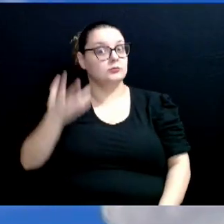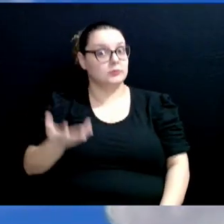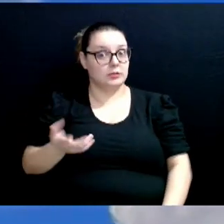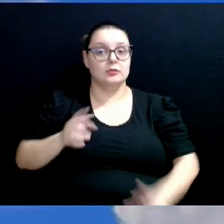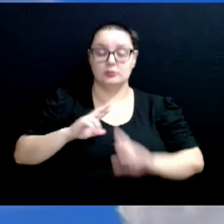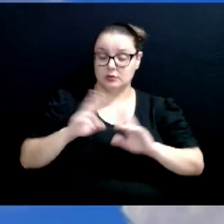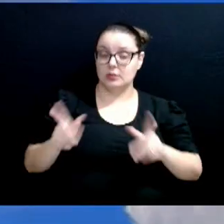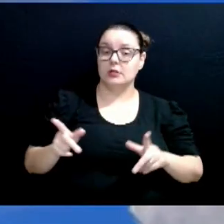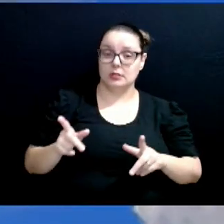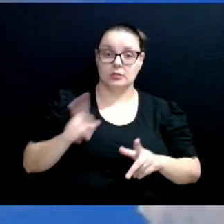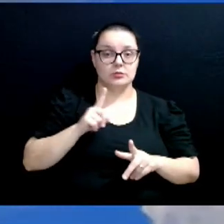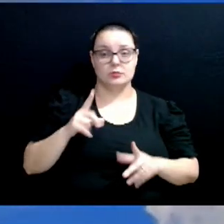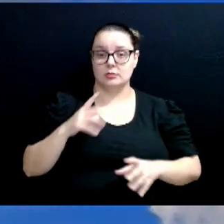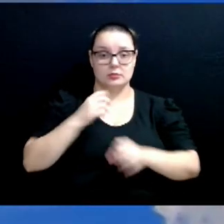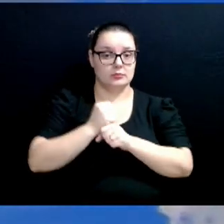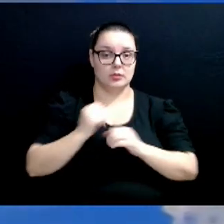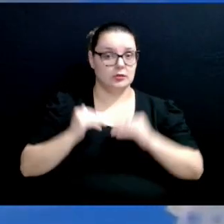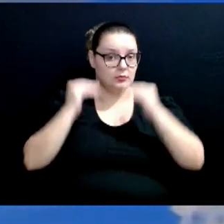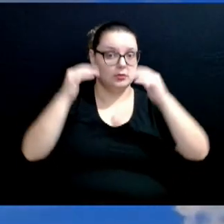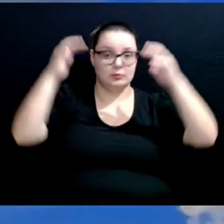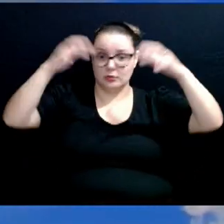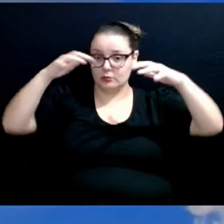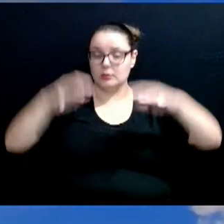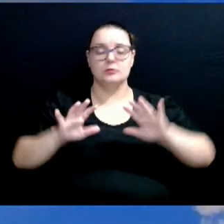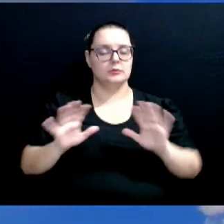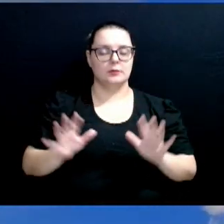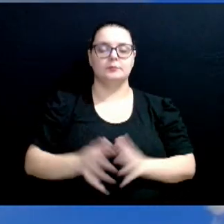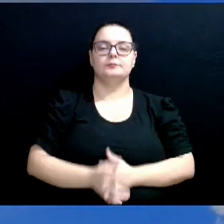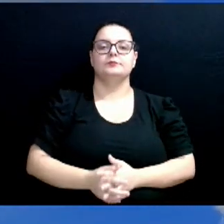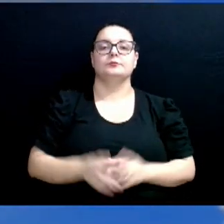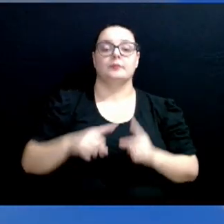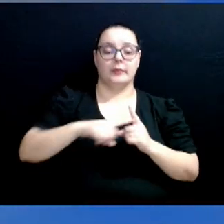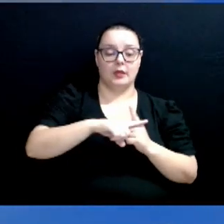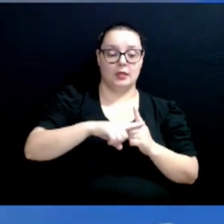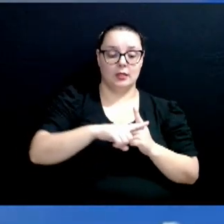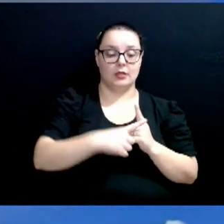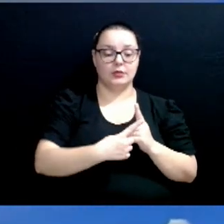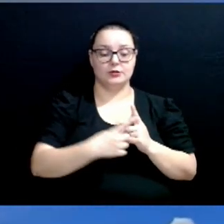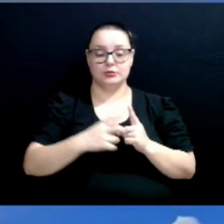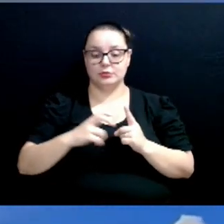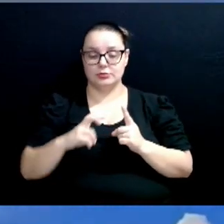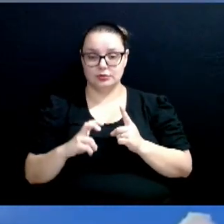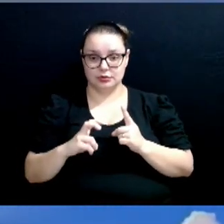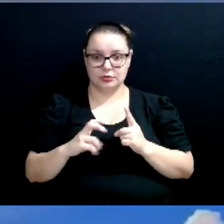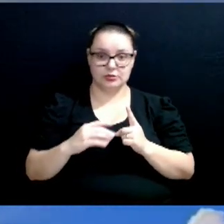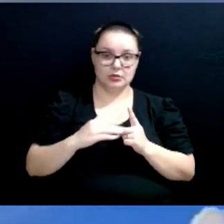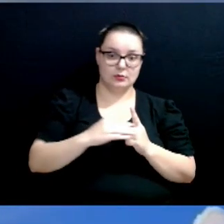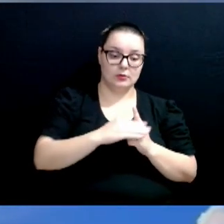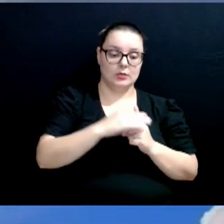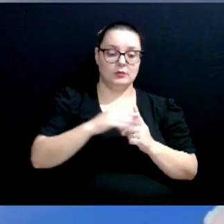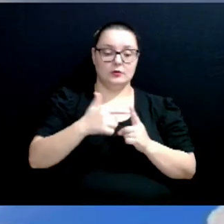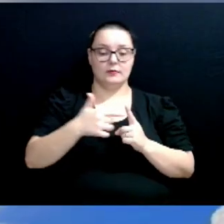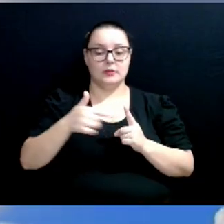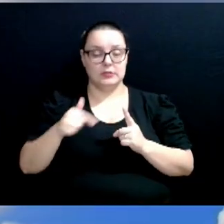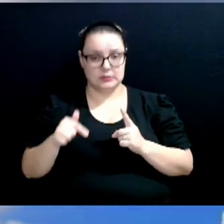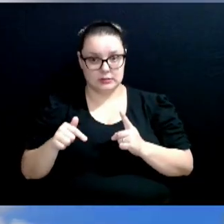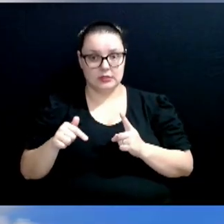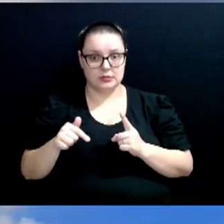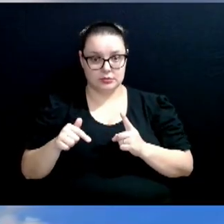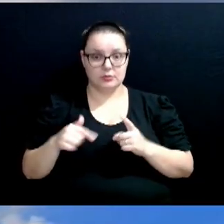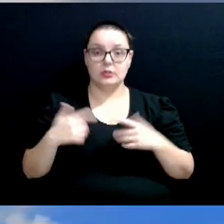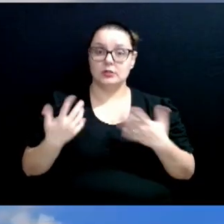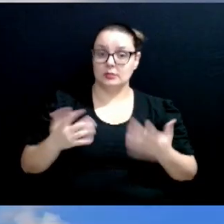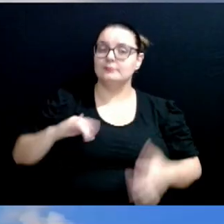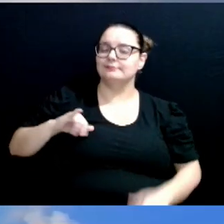acumulados tão elevados de chuva, tá bom? As temperaturas hoje, mínima foi de 15, máxima de 27, então aproveite o